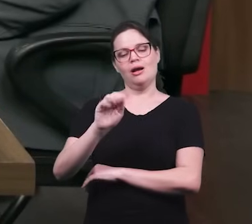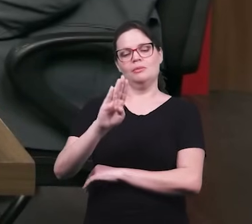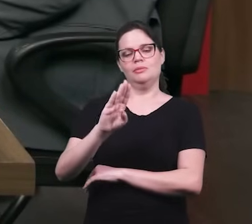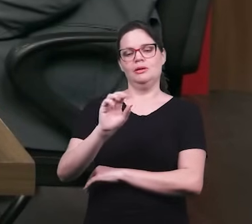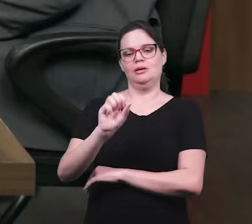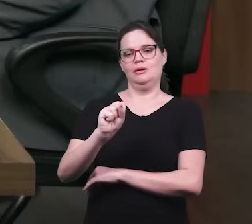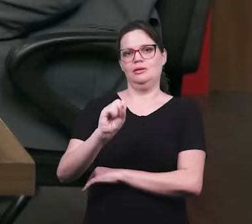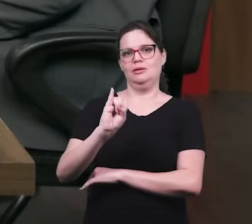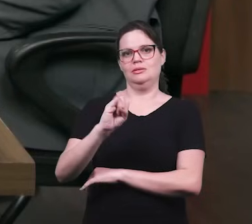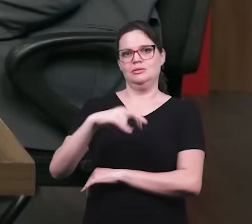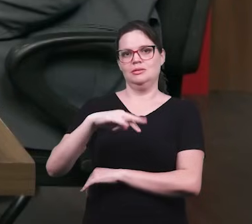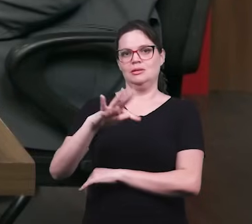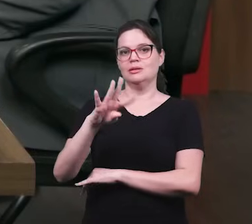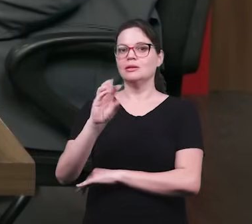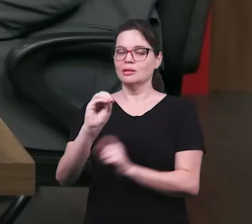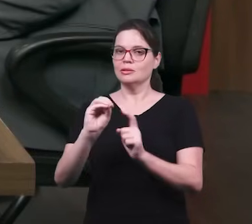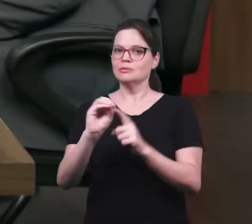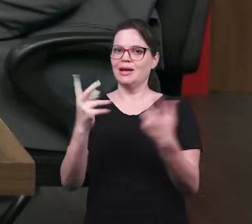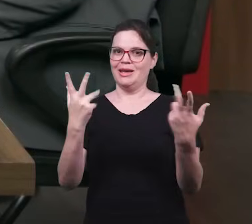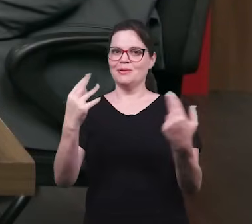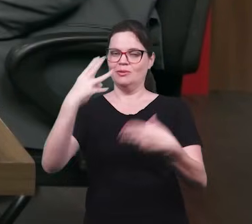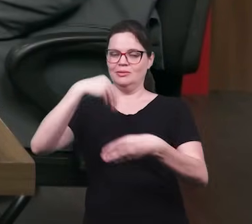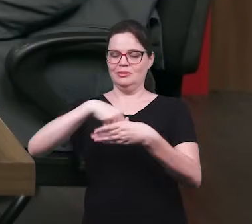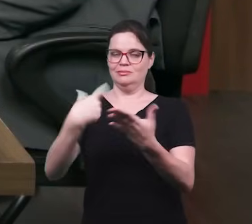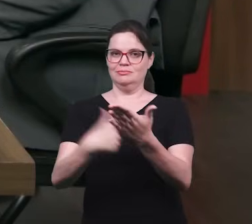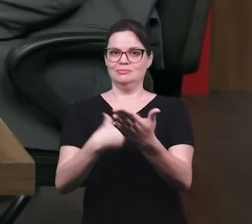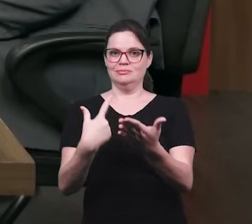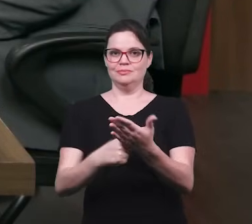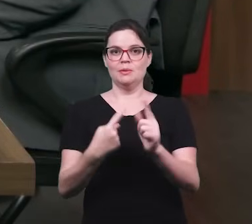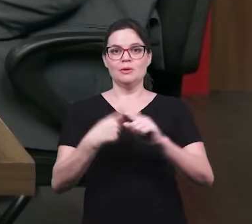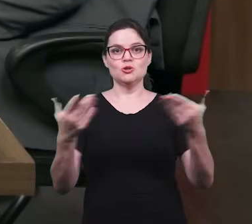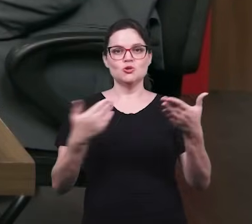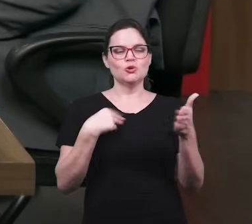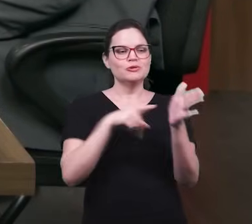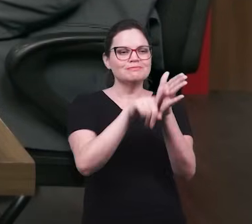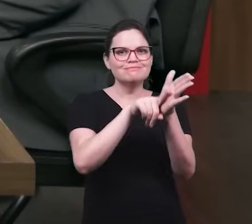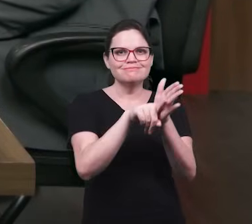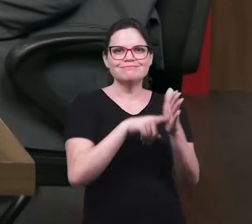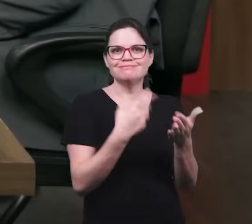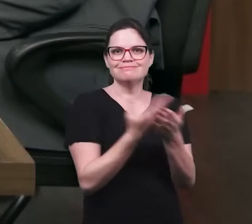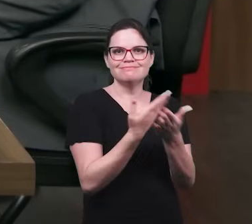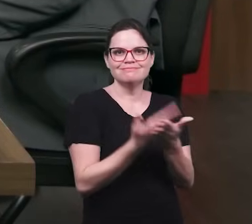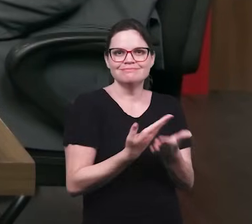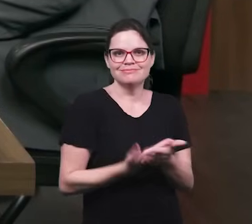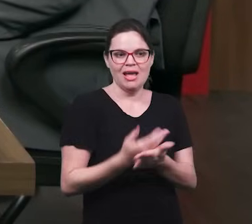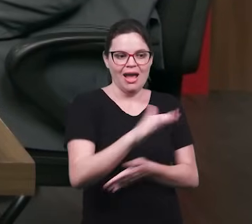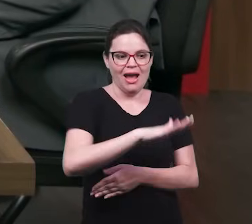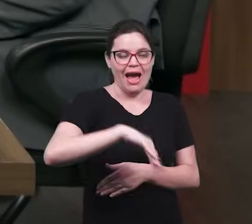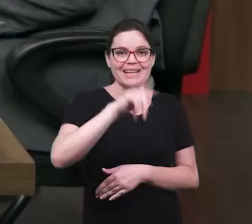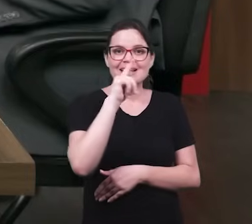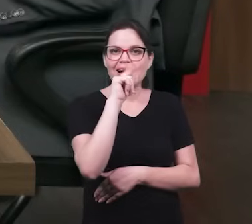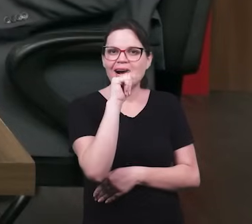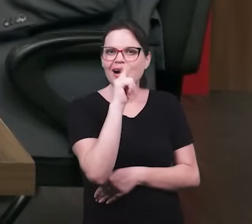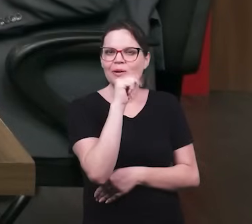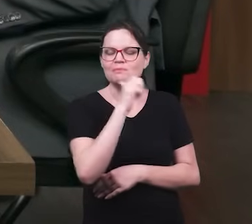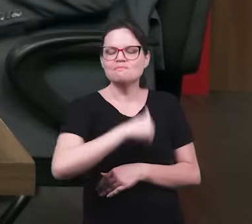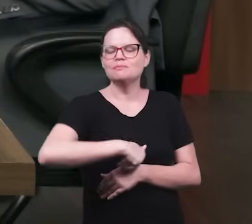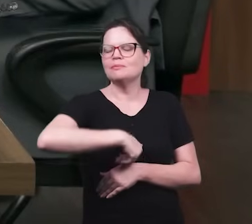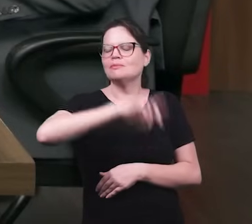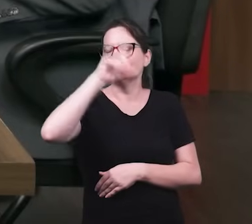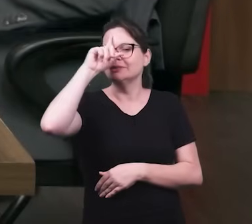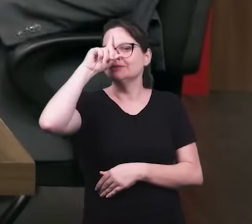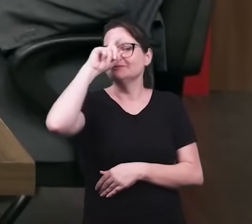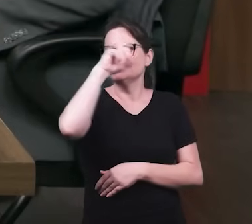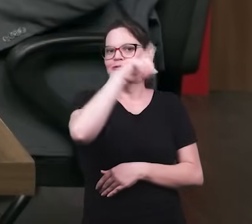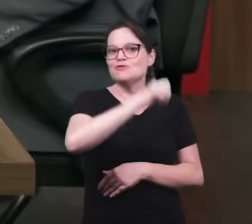maiores problemas, até como pesquisador na área de águas, um dos maiores problemas hoje e das maiores